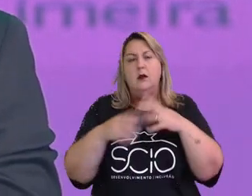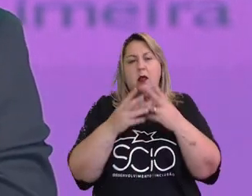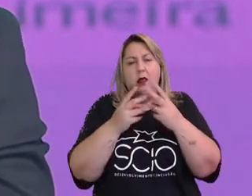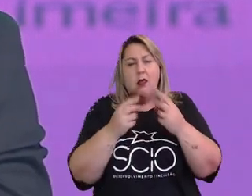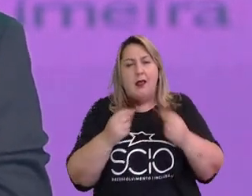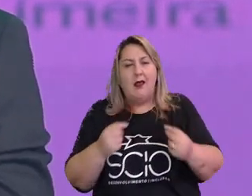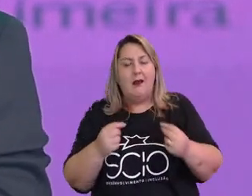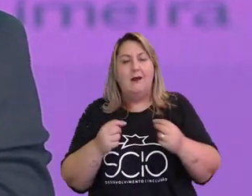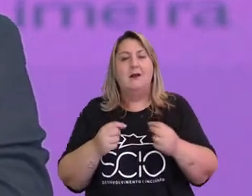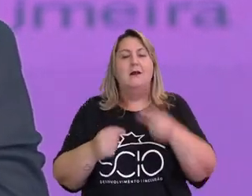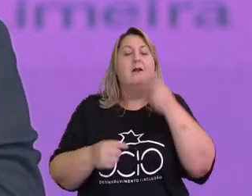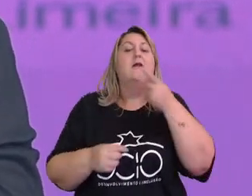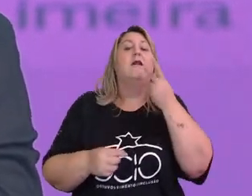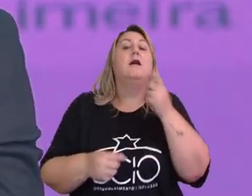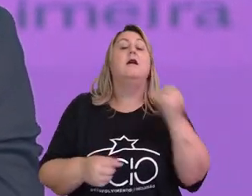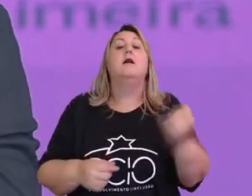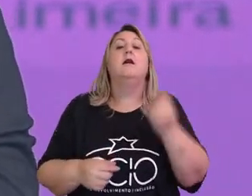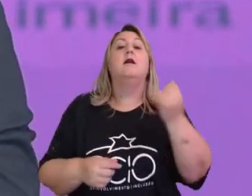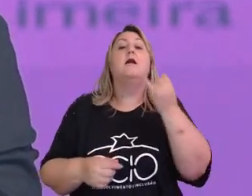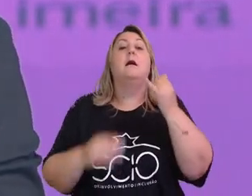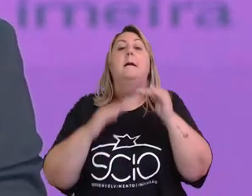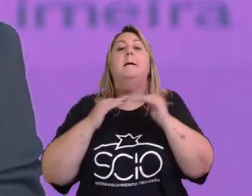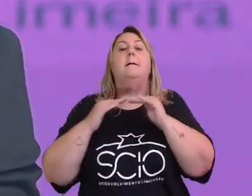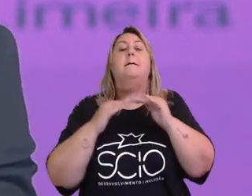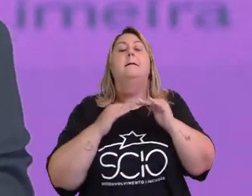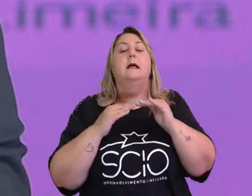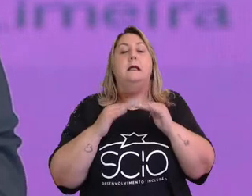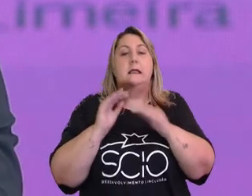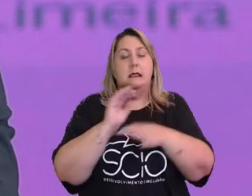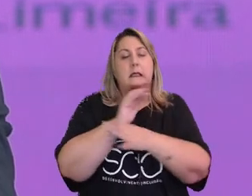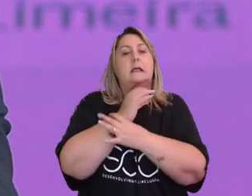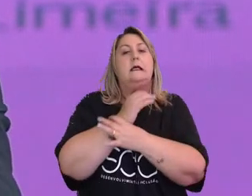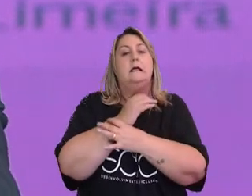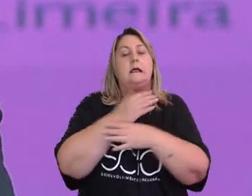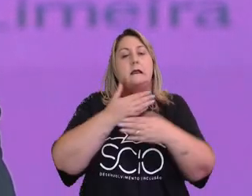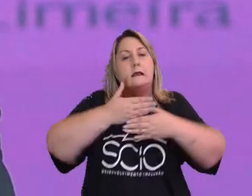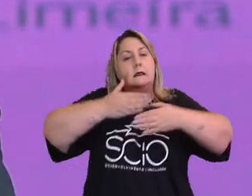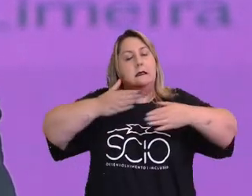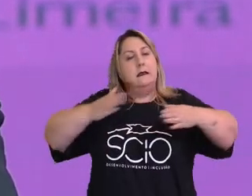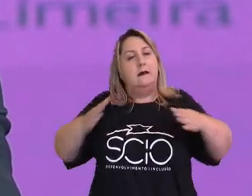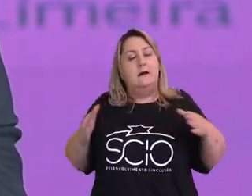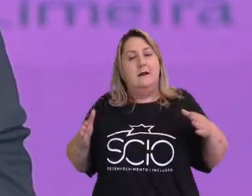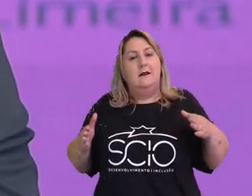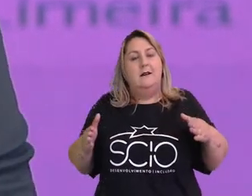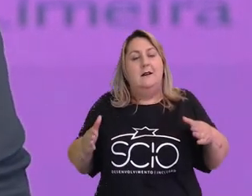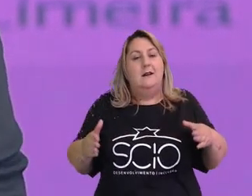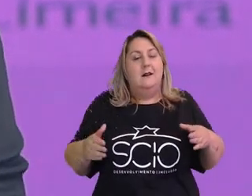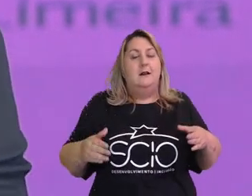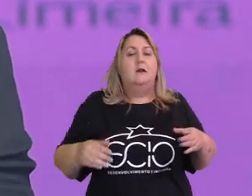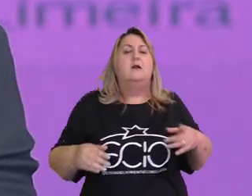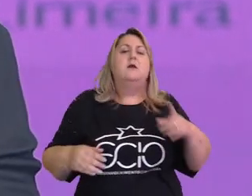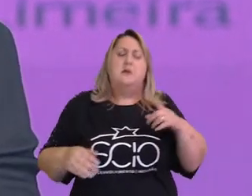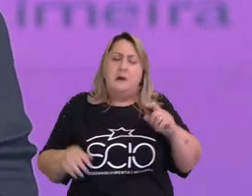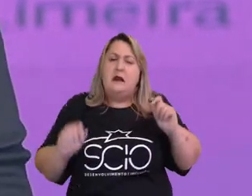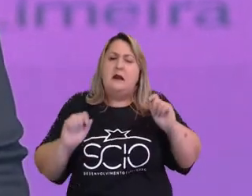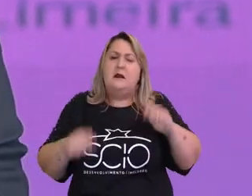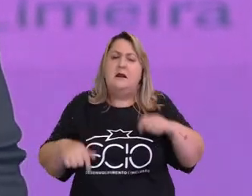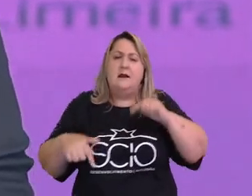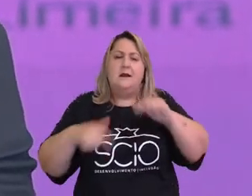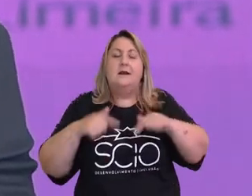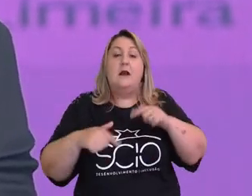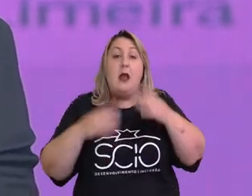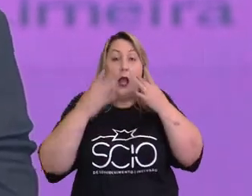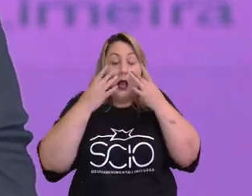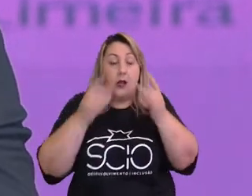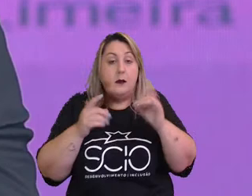detalhes, falando da importância de mantermos essa guarda aberta lá em cima, fechadinha, para que a gente trabalhe com o máximo